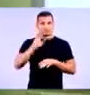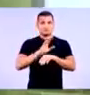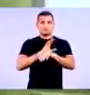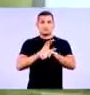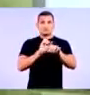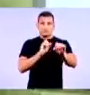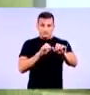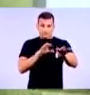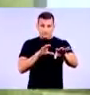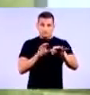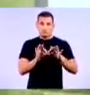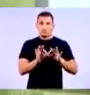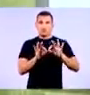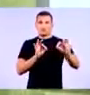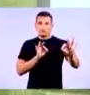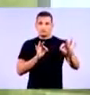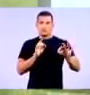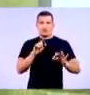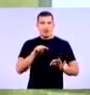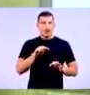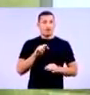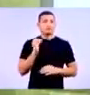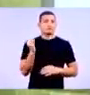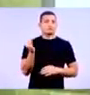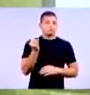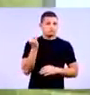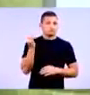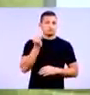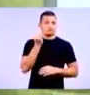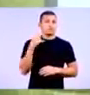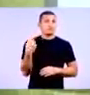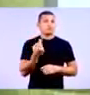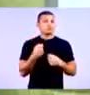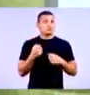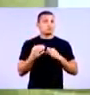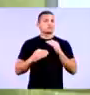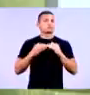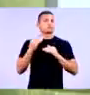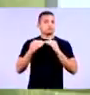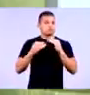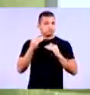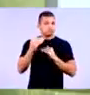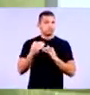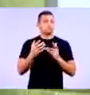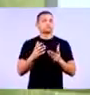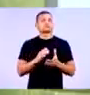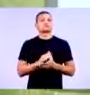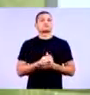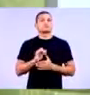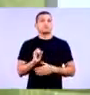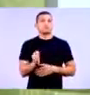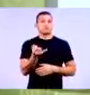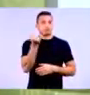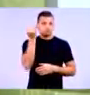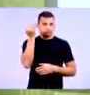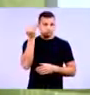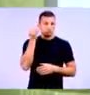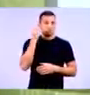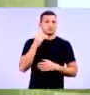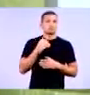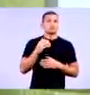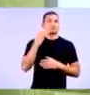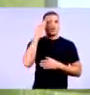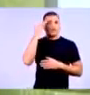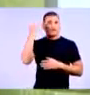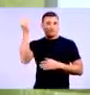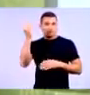princípios fundamentais que nós devemos tentar desenvolvê-los enquanto habilidade para que possamos aproveitar e ter sucesso nos